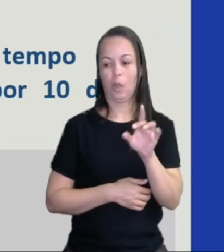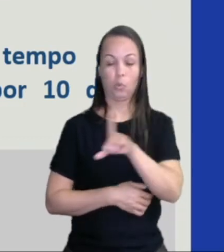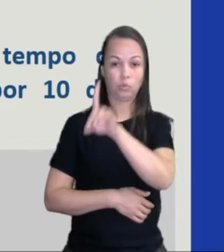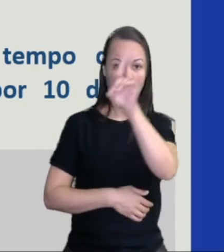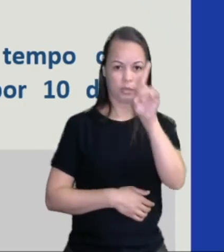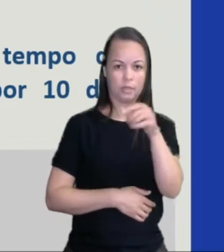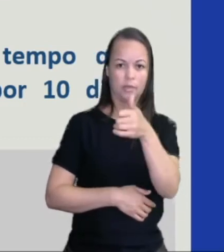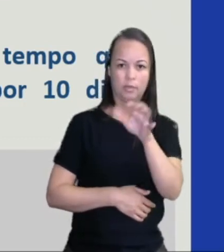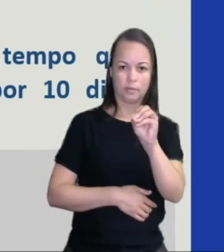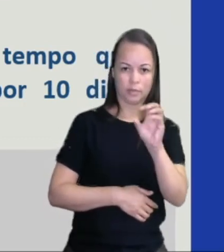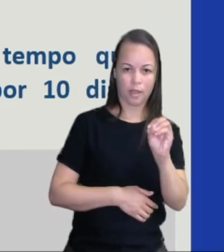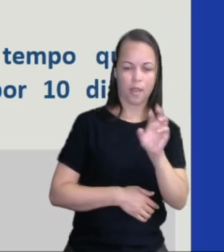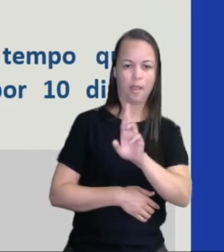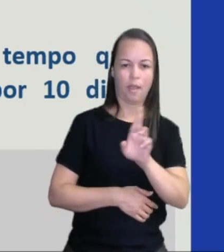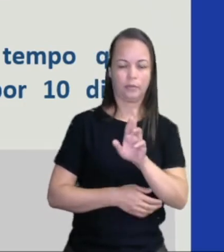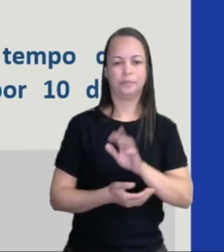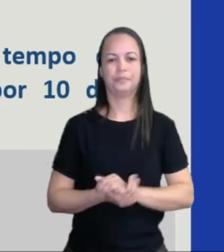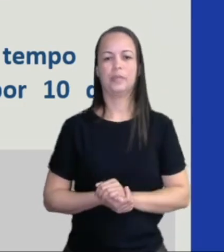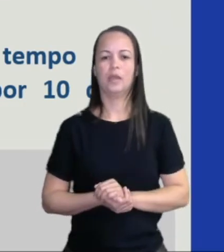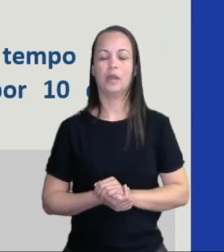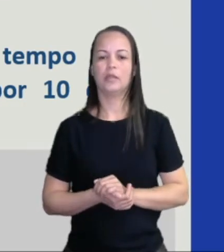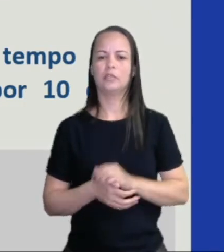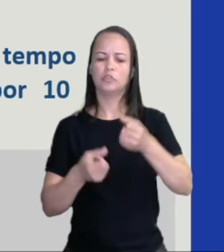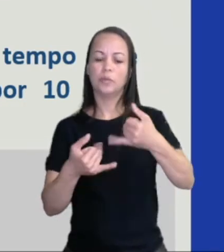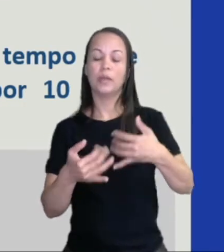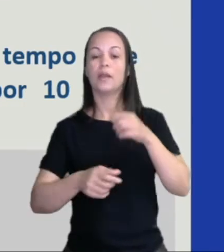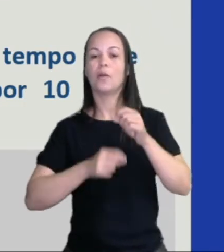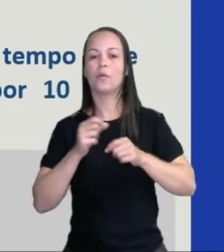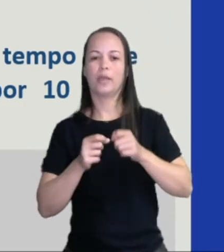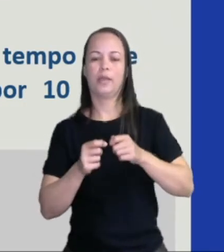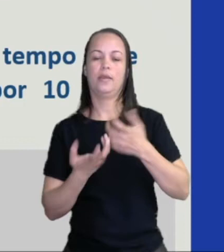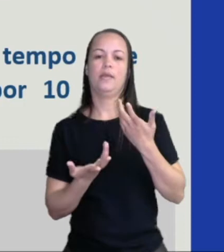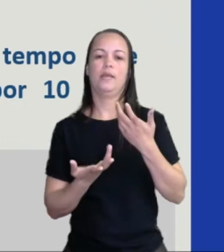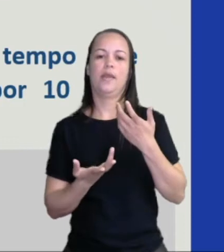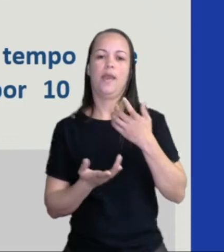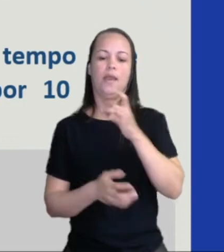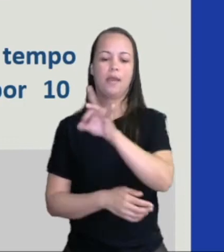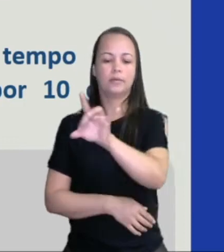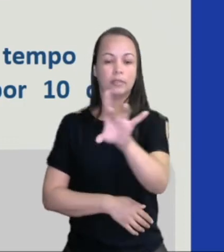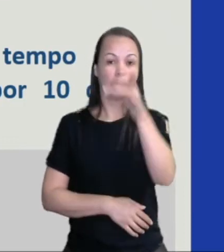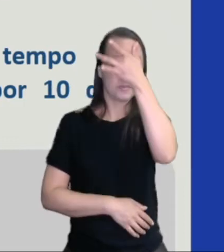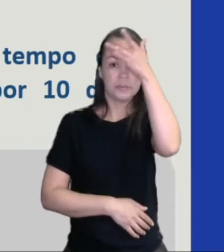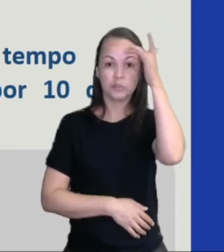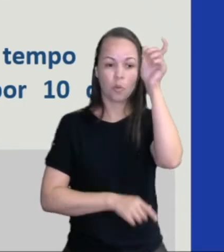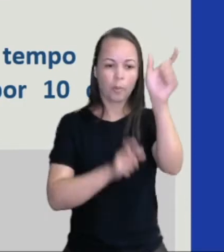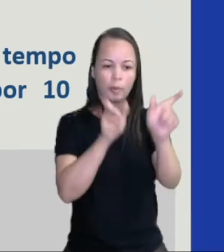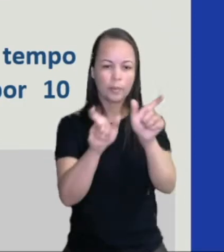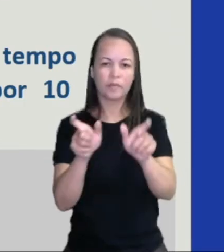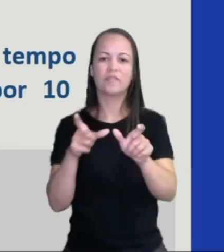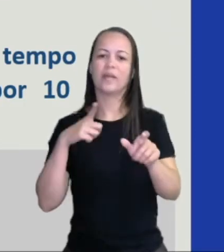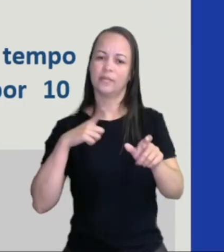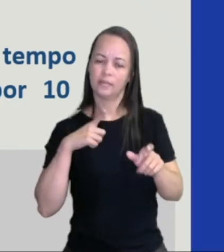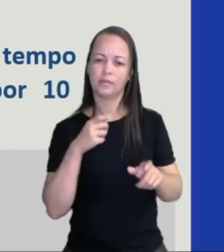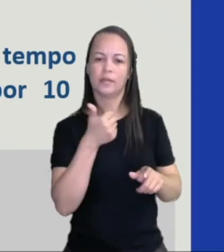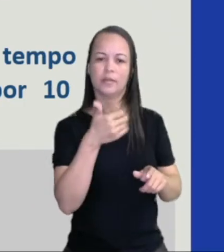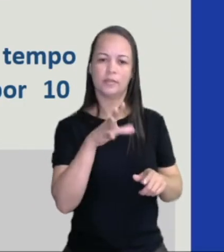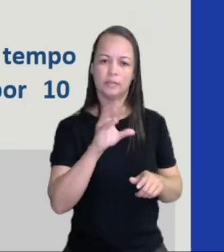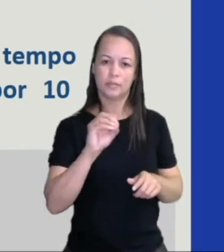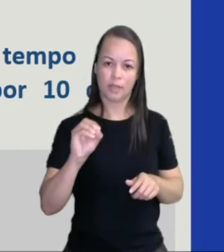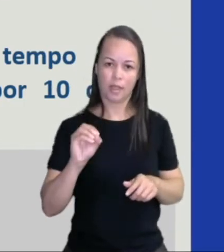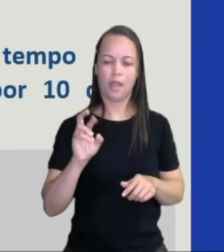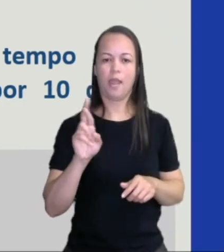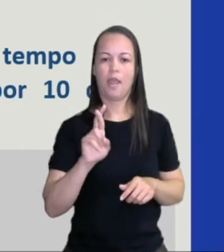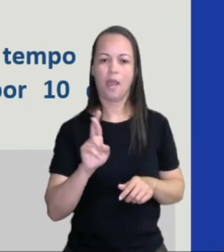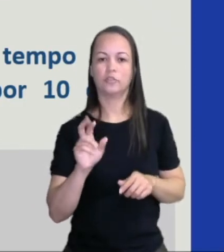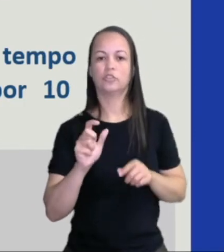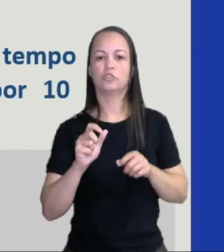quer dizer que cada pessoa vai gastar R$100 por dia. Se duas pessoas forem viajar,